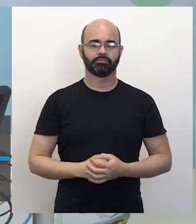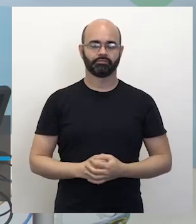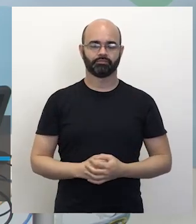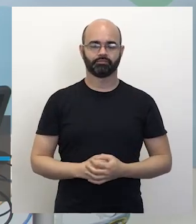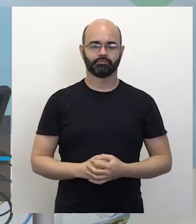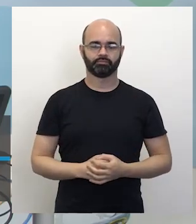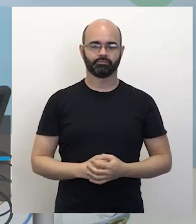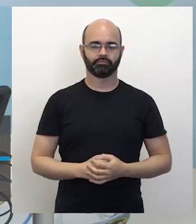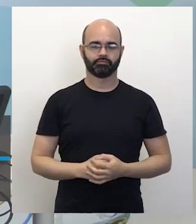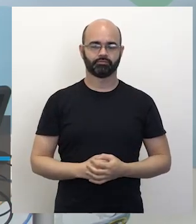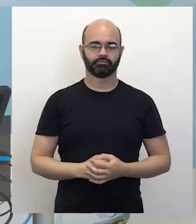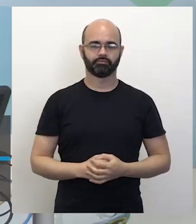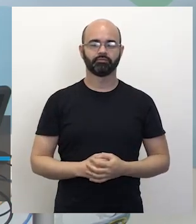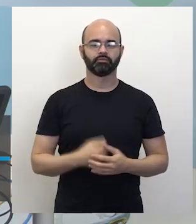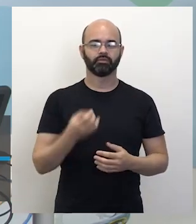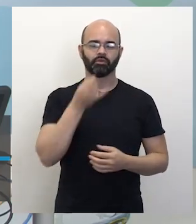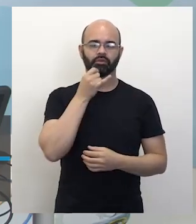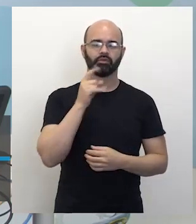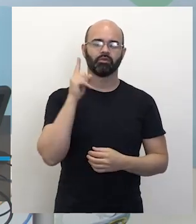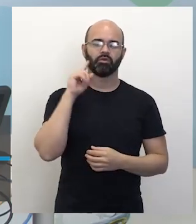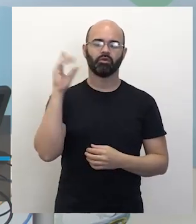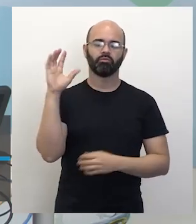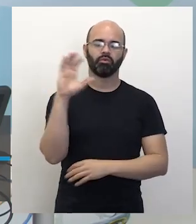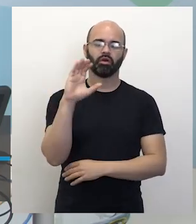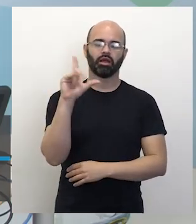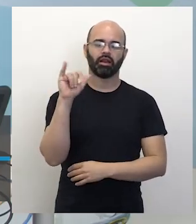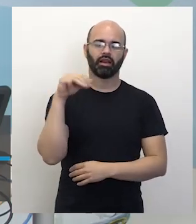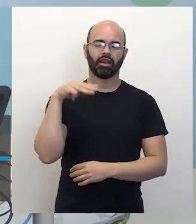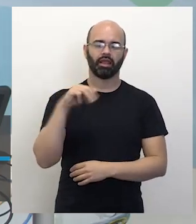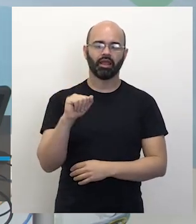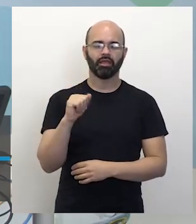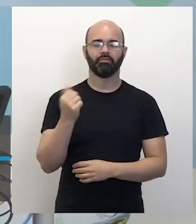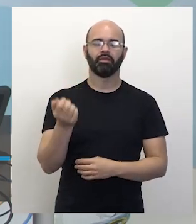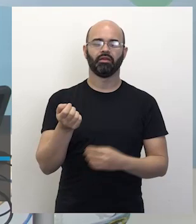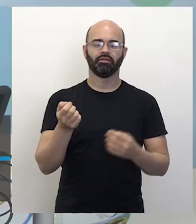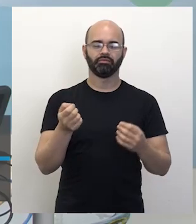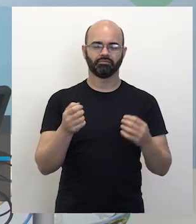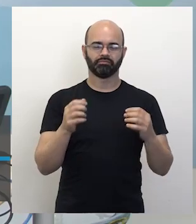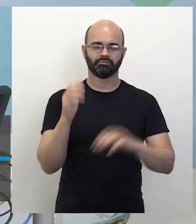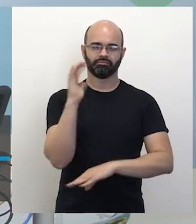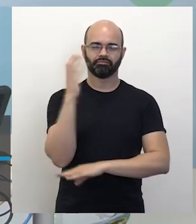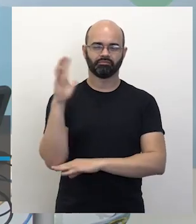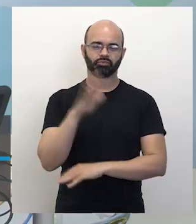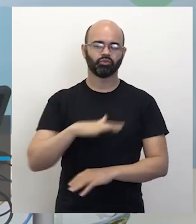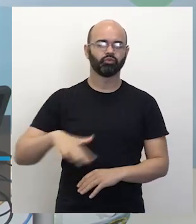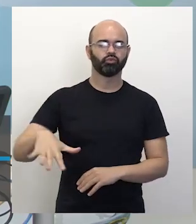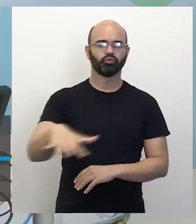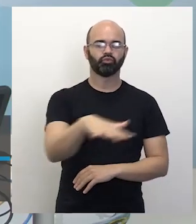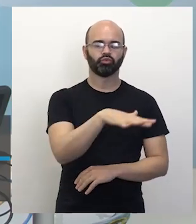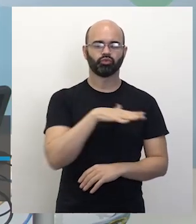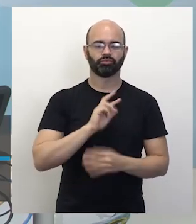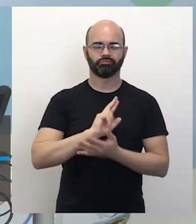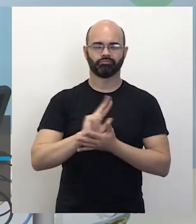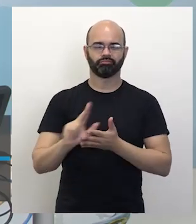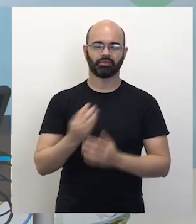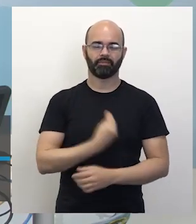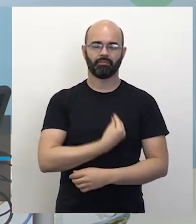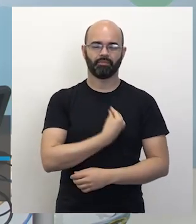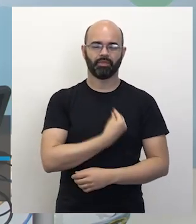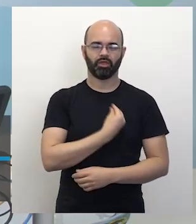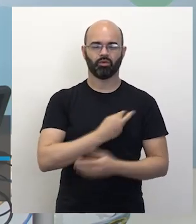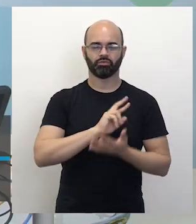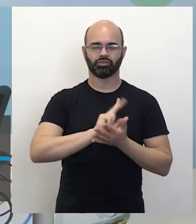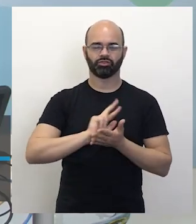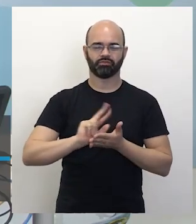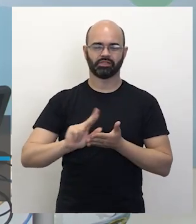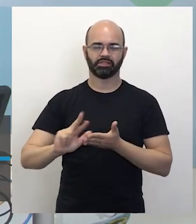como modifica o clima, a biodiversidade, está tudo conectado, né? Então, a gente faz